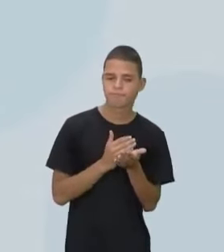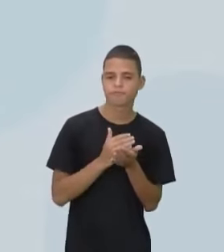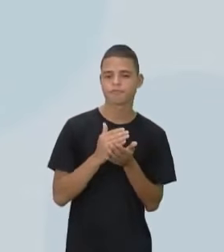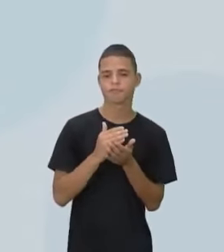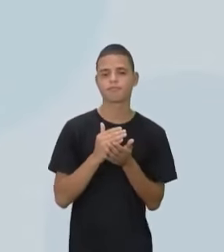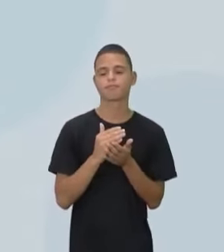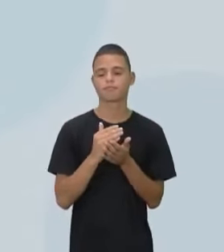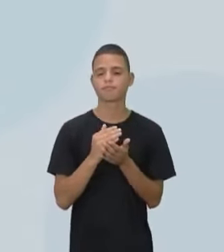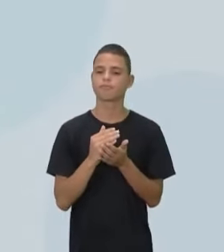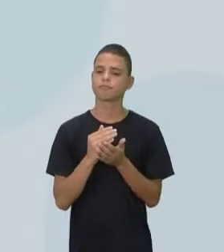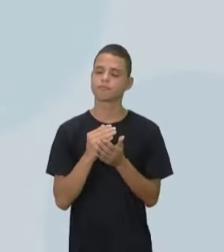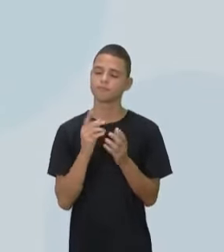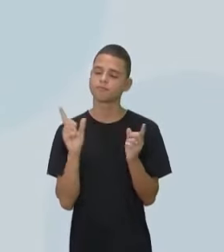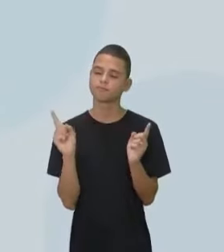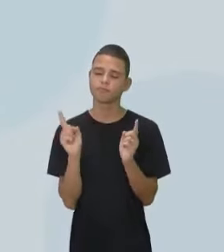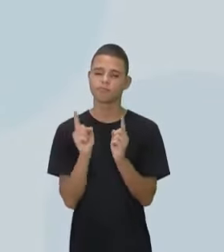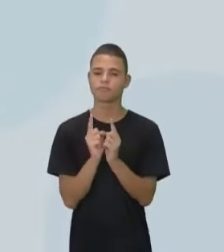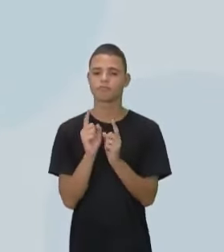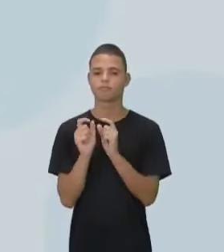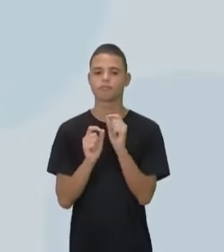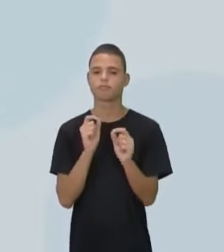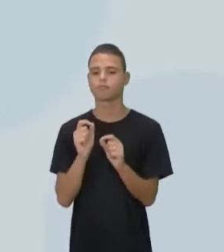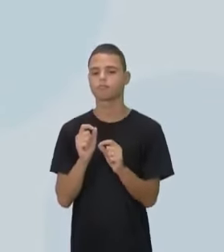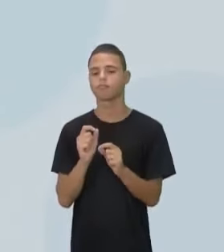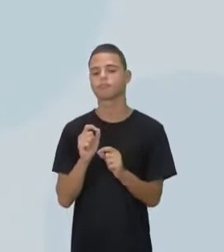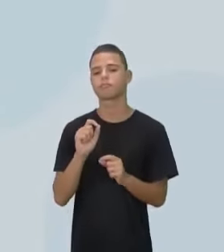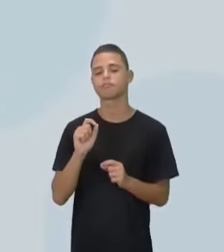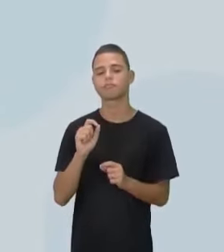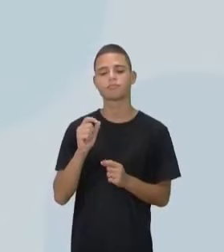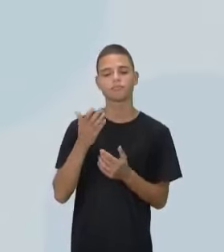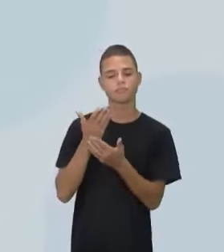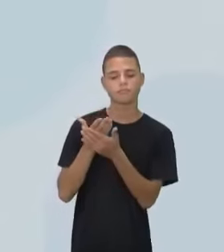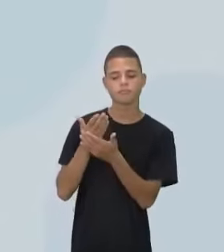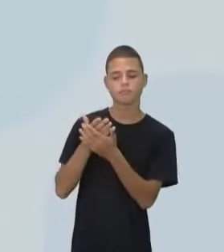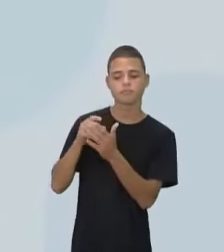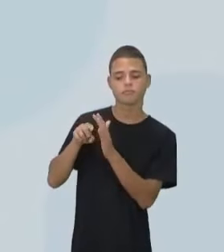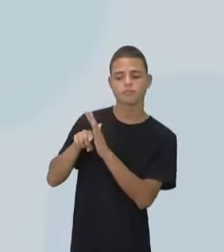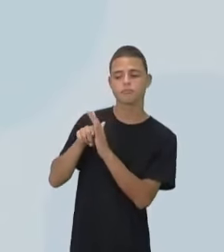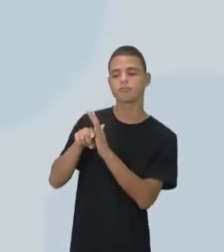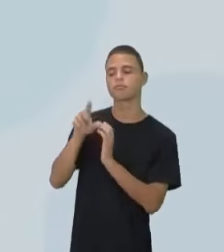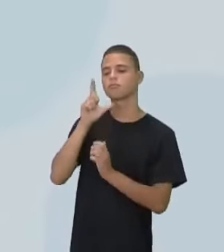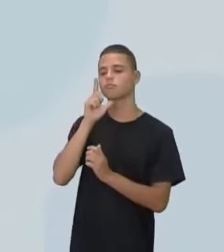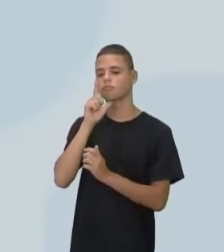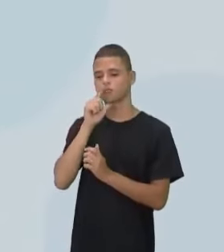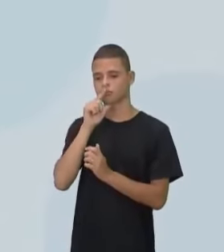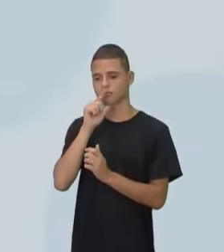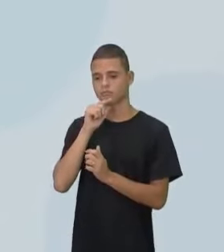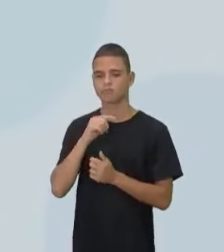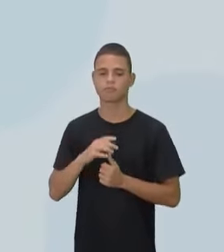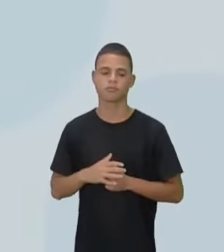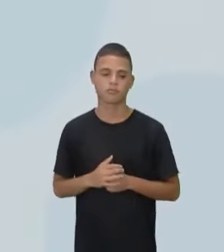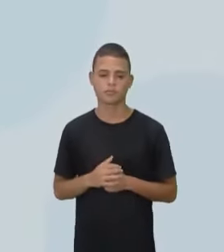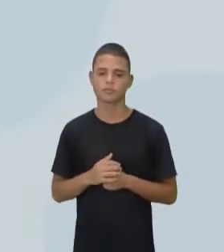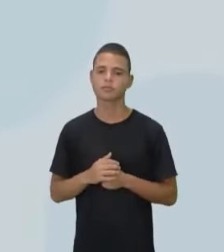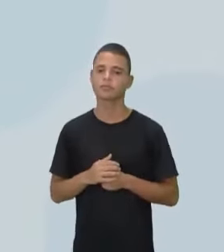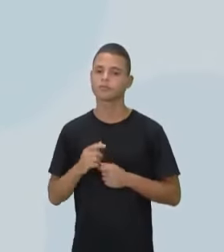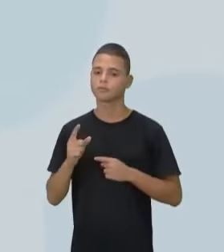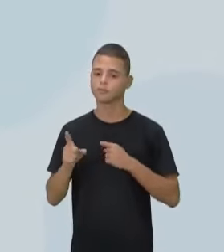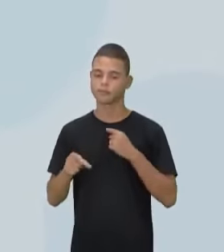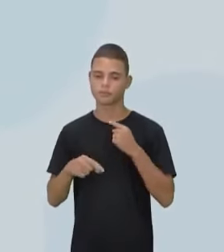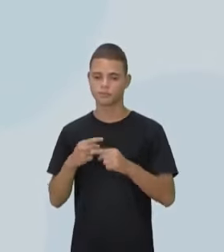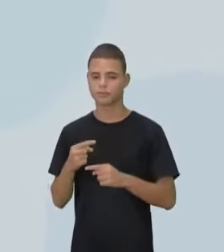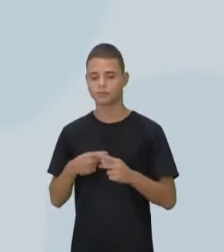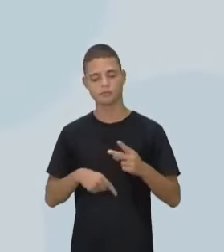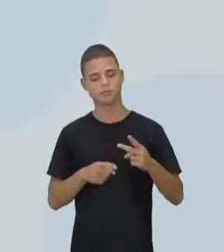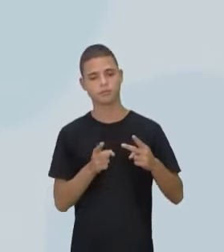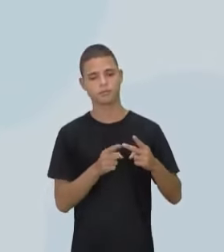uma pincelada sobre hidrologia, que é o estudo, né, de como a água se comporta dentro de um sistema. E depois, na